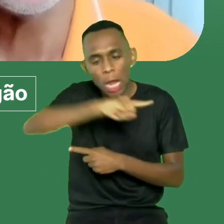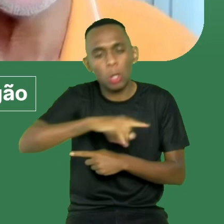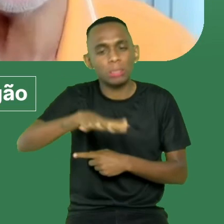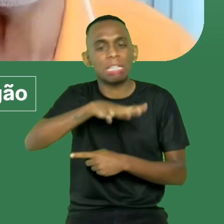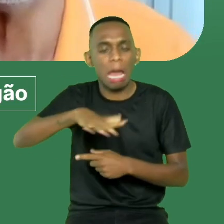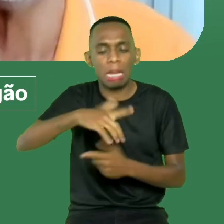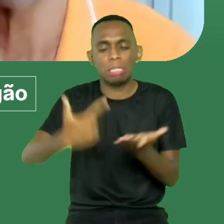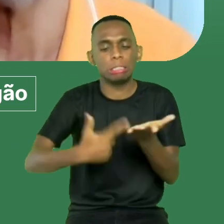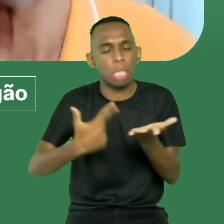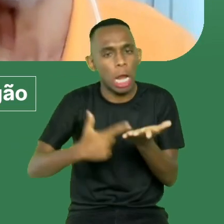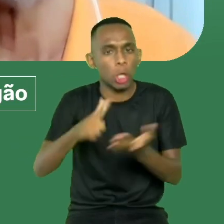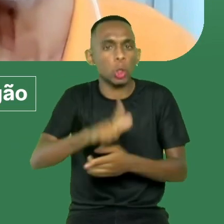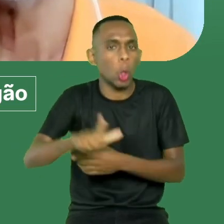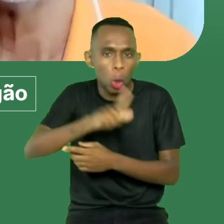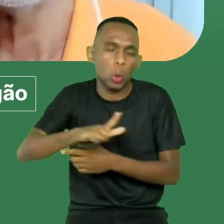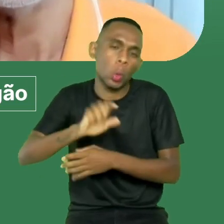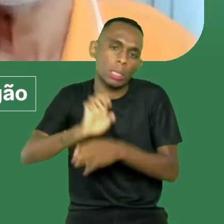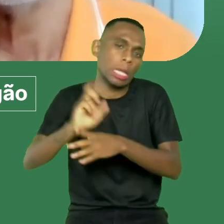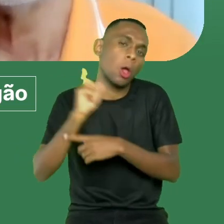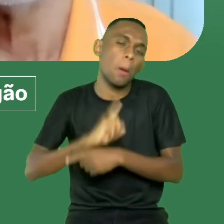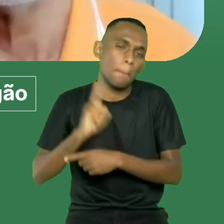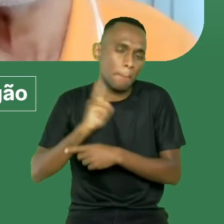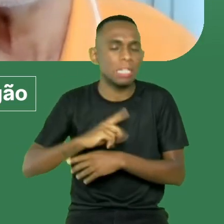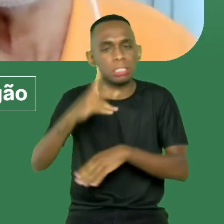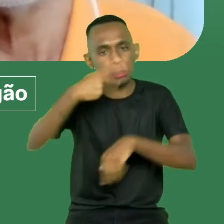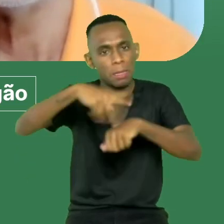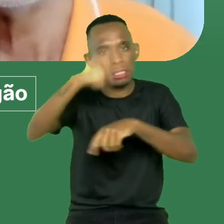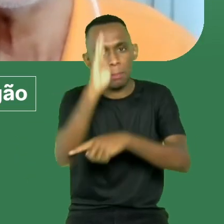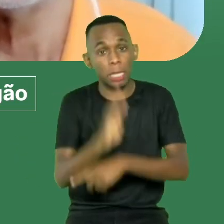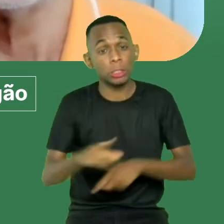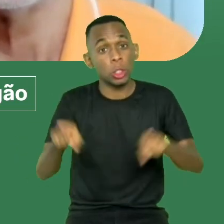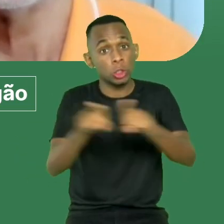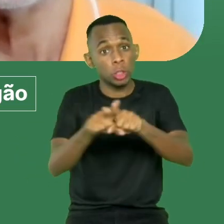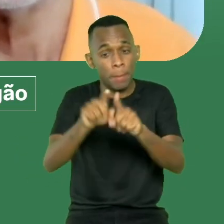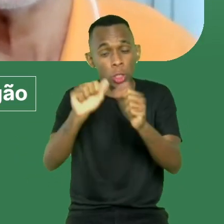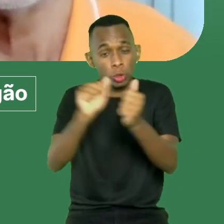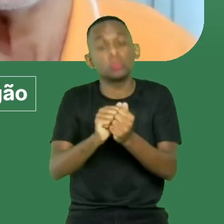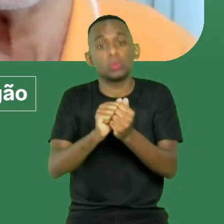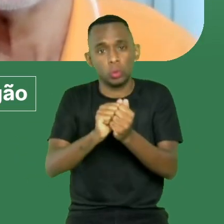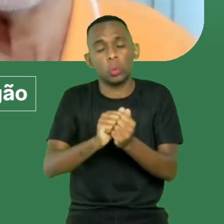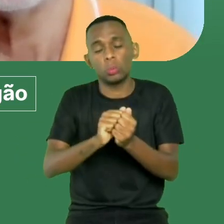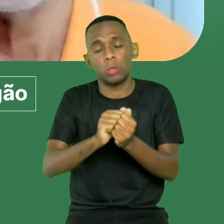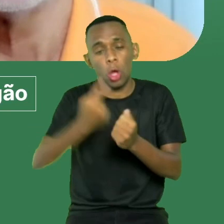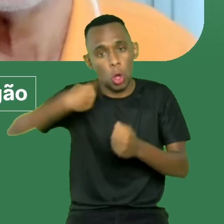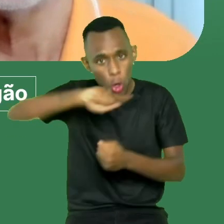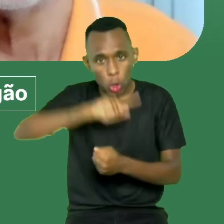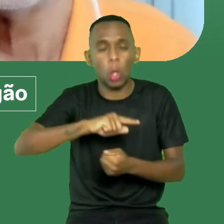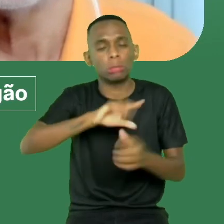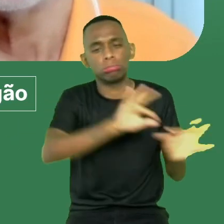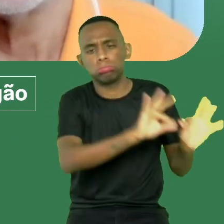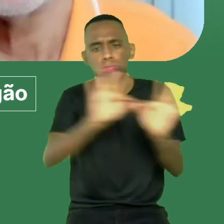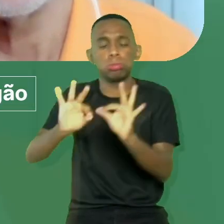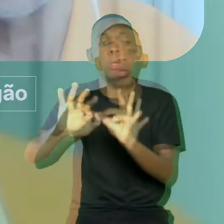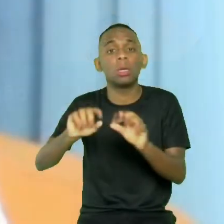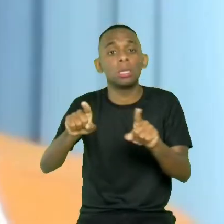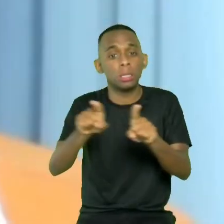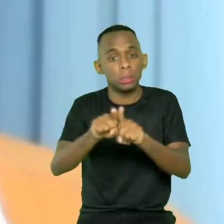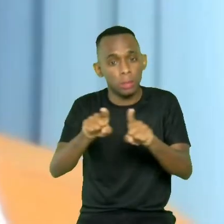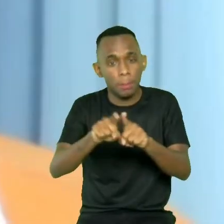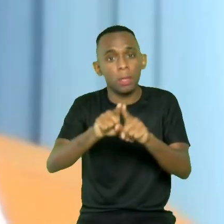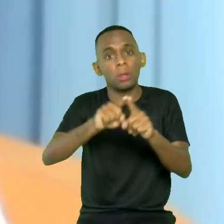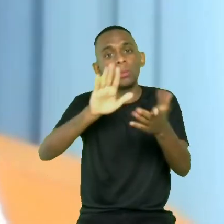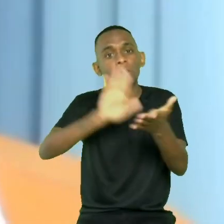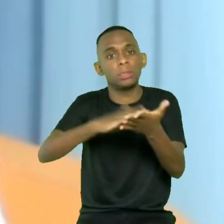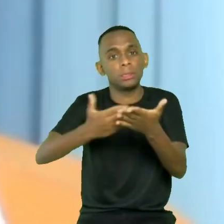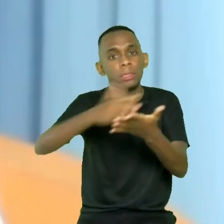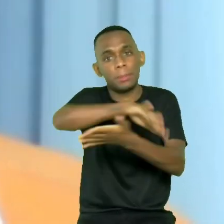mineira e brasileira. Junto com a gente aqui, que vai nos acompanhar até o final do programa, tem o Carlos Eduardo, que é o